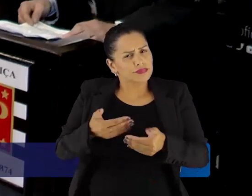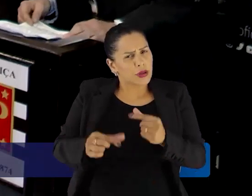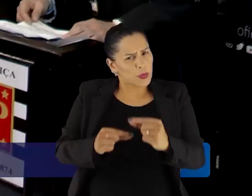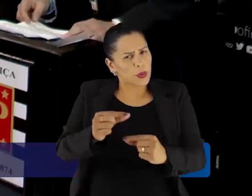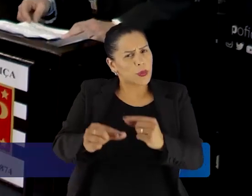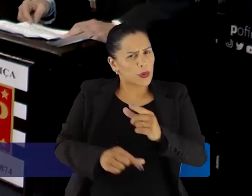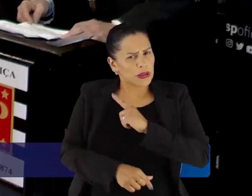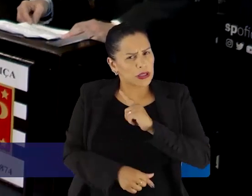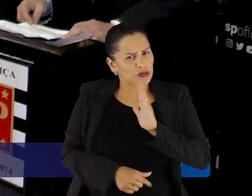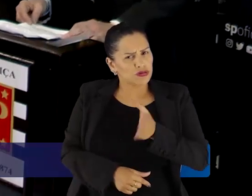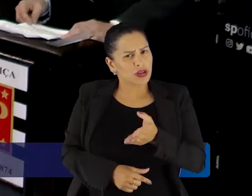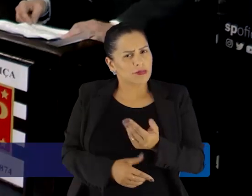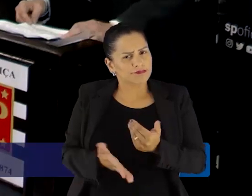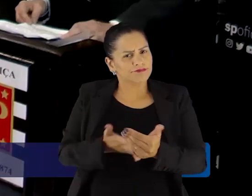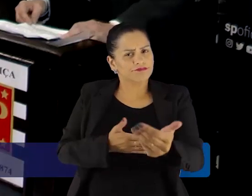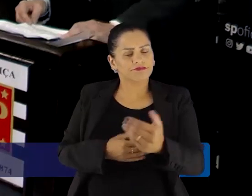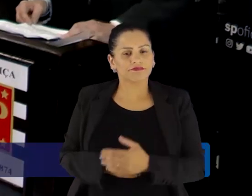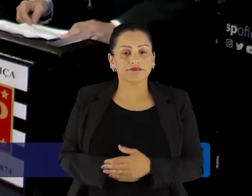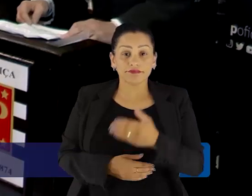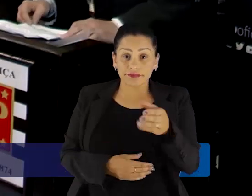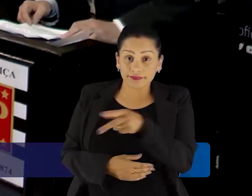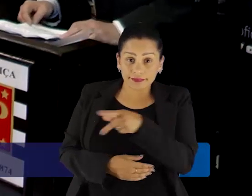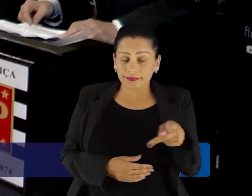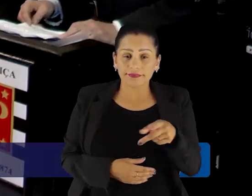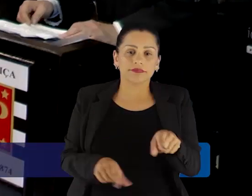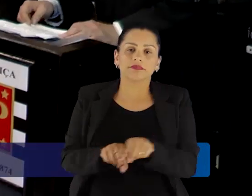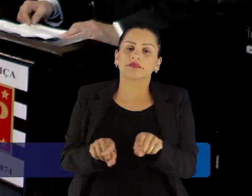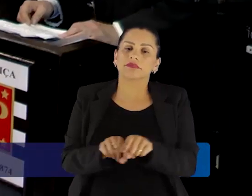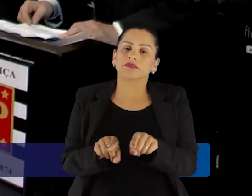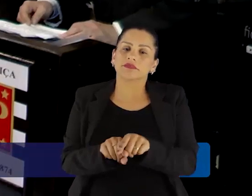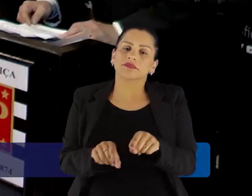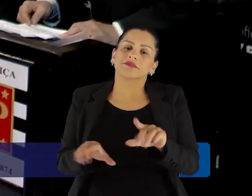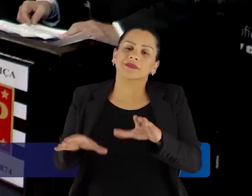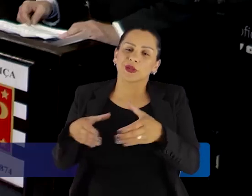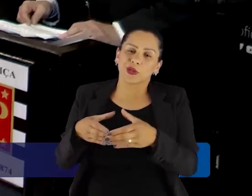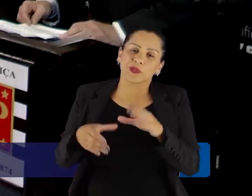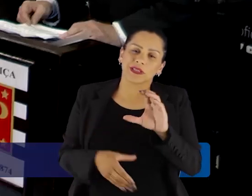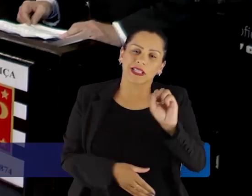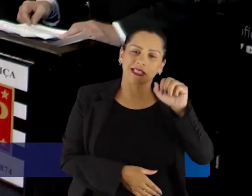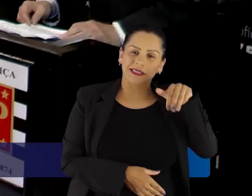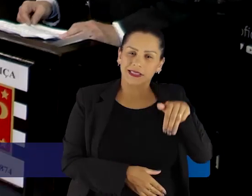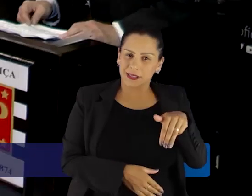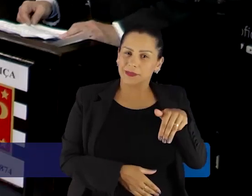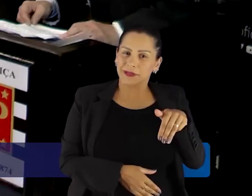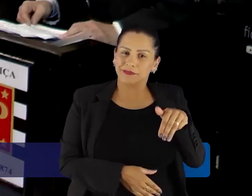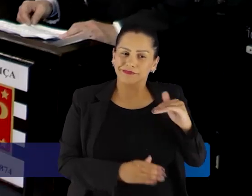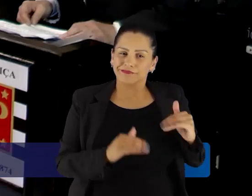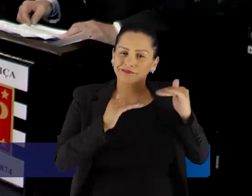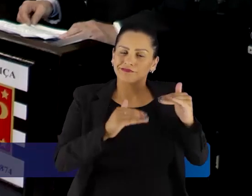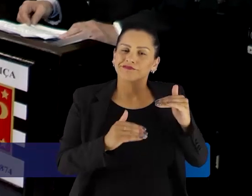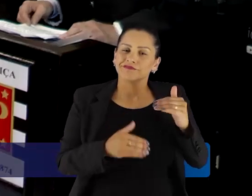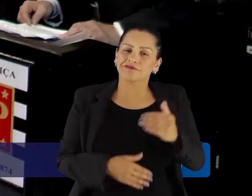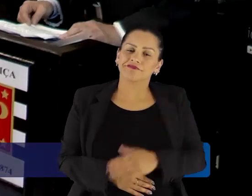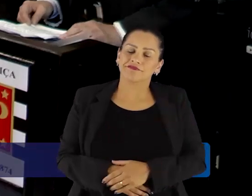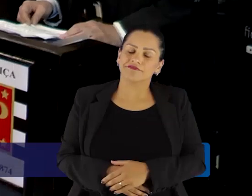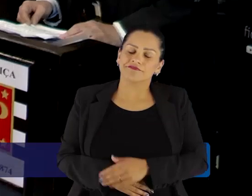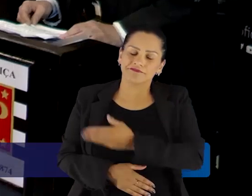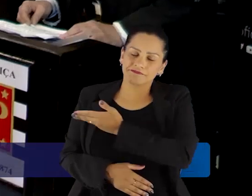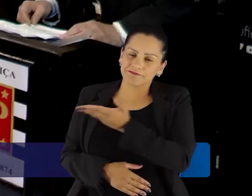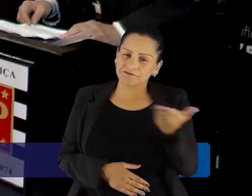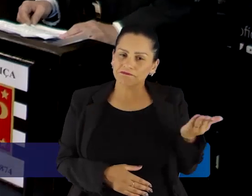corte o seu presidente e demais membros do Conselho superior da magistratura e como vossa excelência